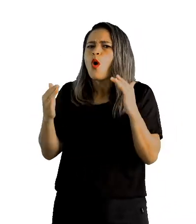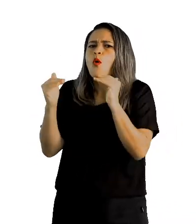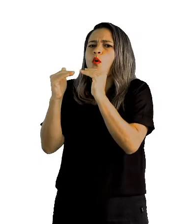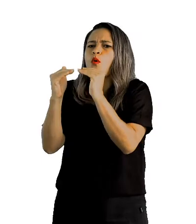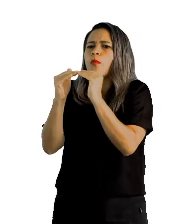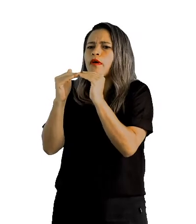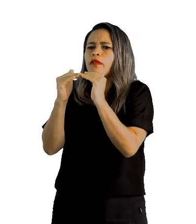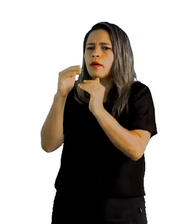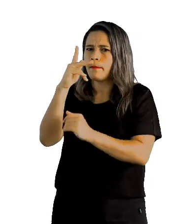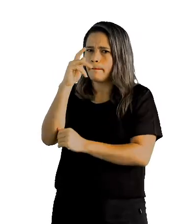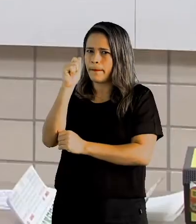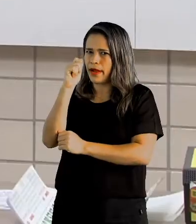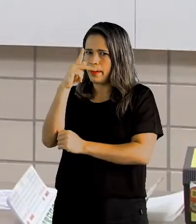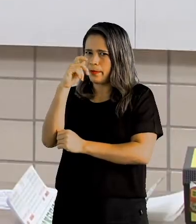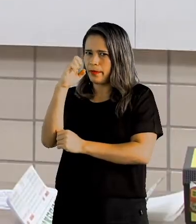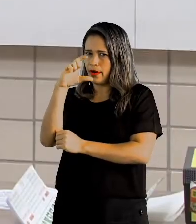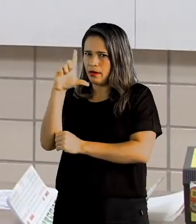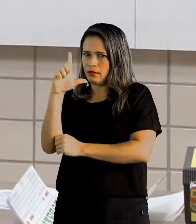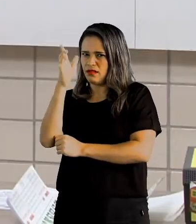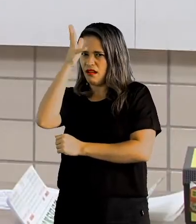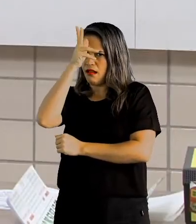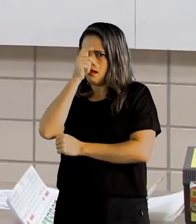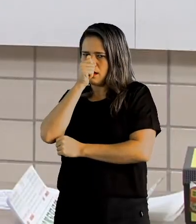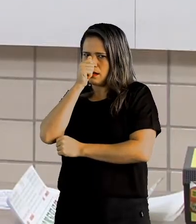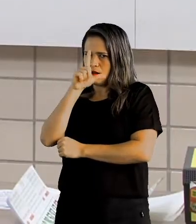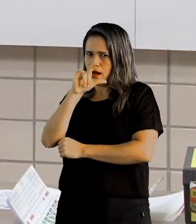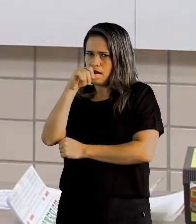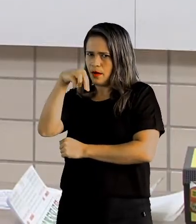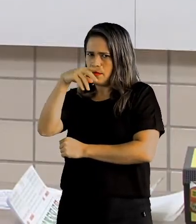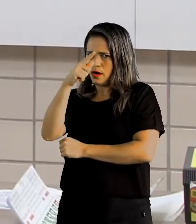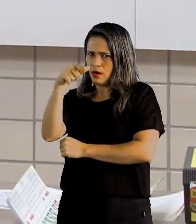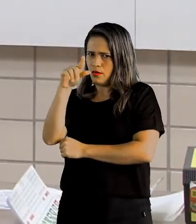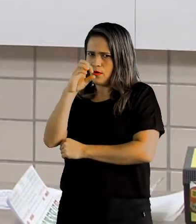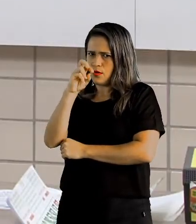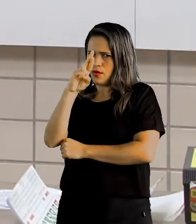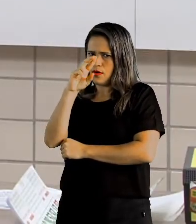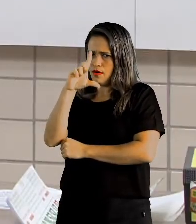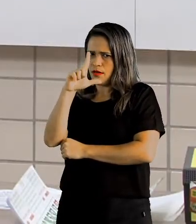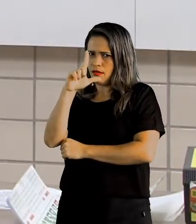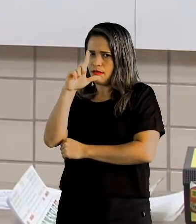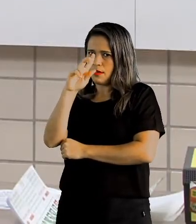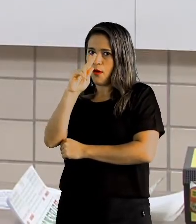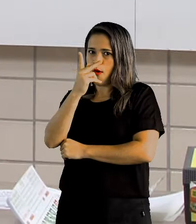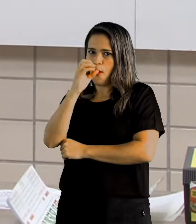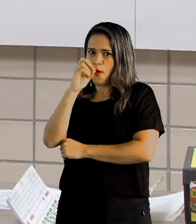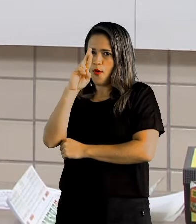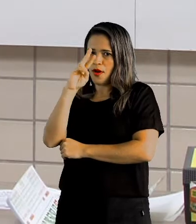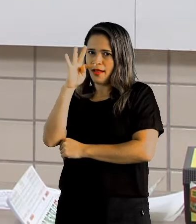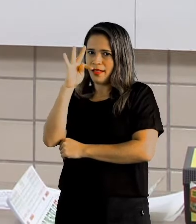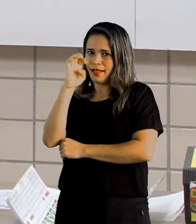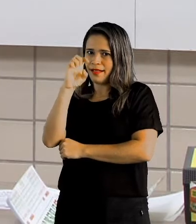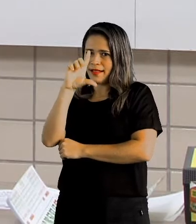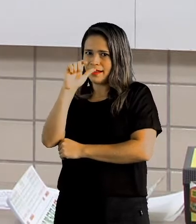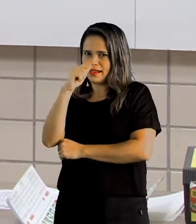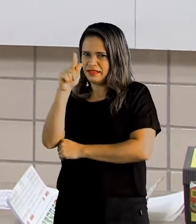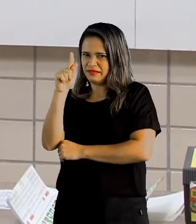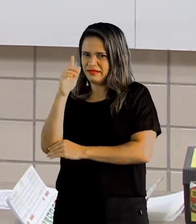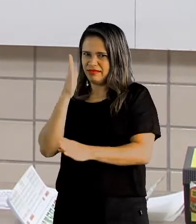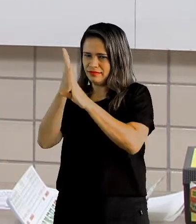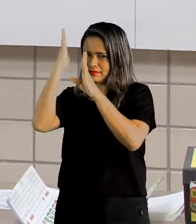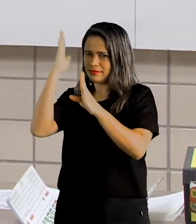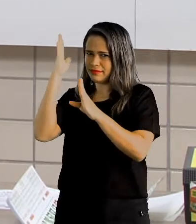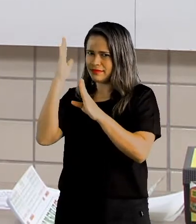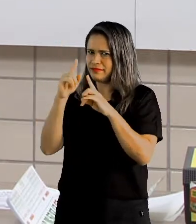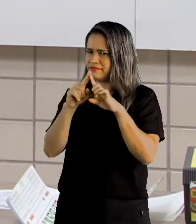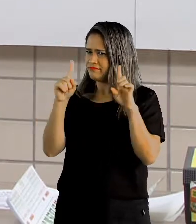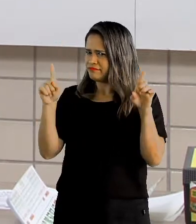Papel? Galinha? Limão? Hortelã? Descobriram? Olha bem para o retângulo que está